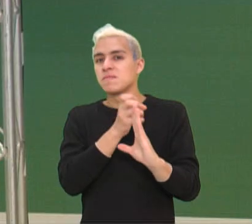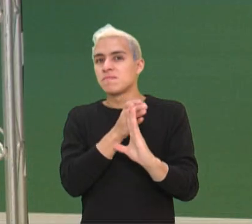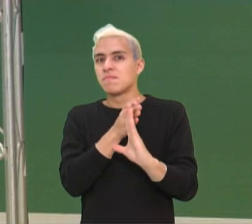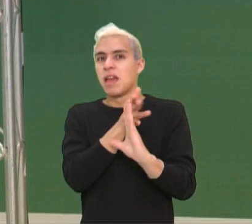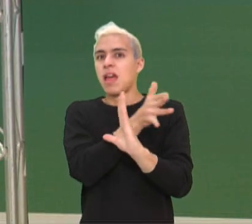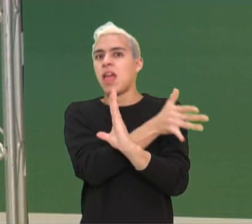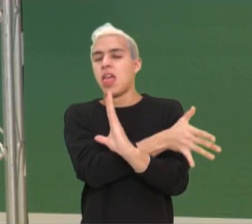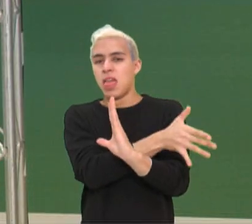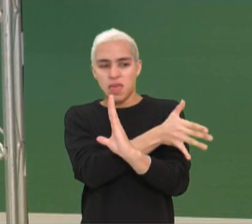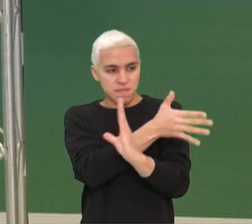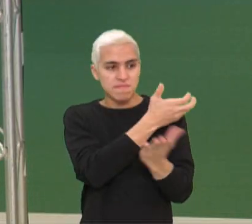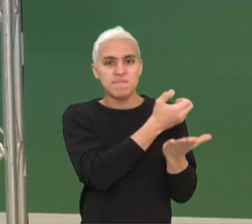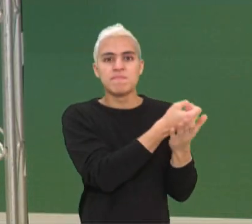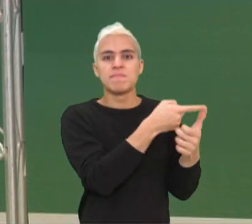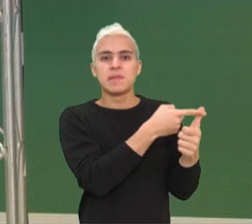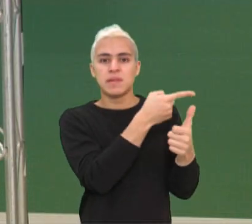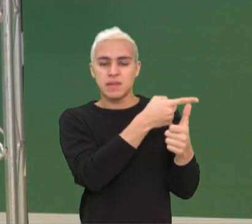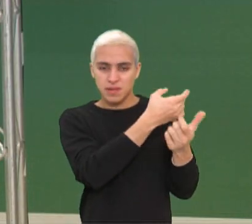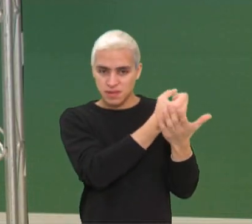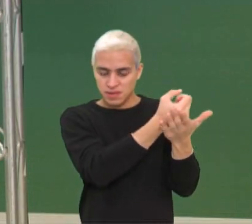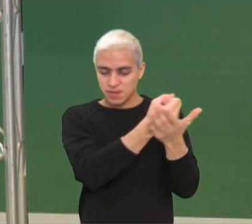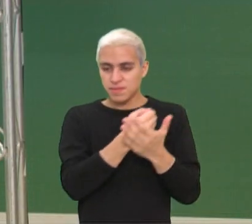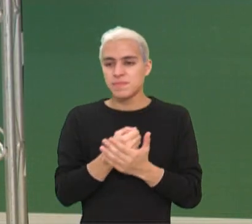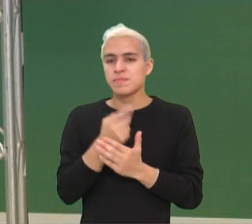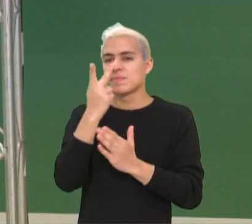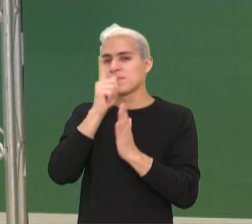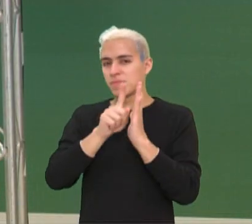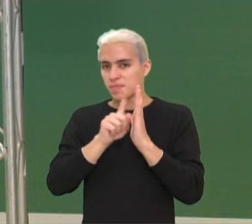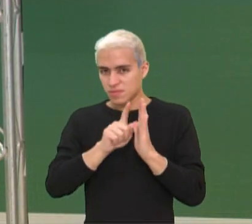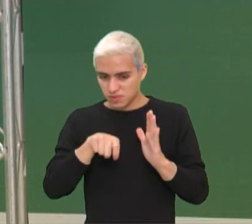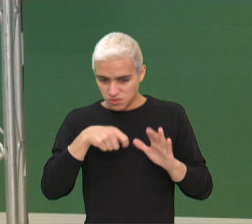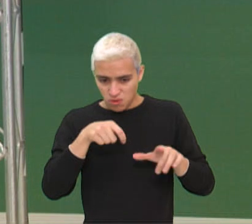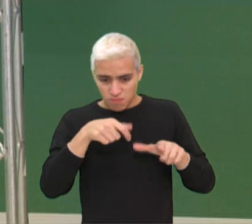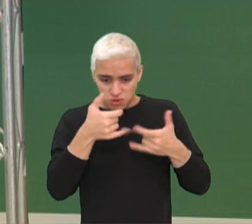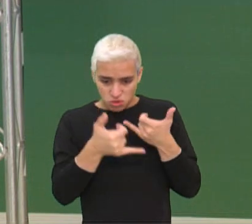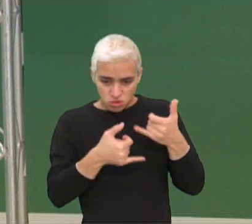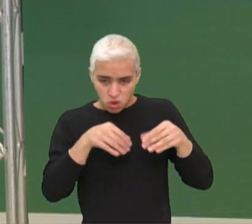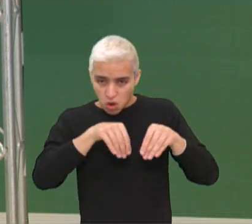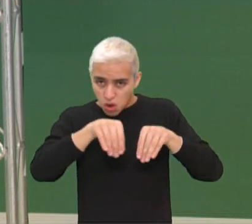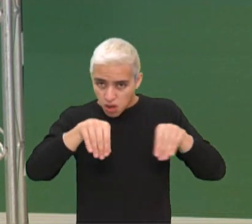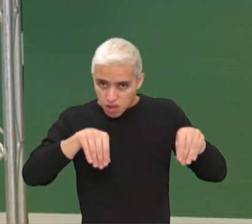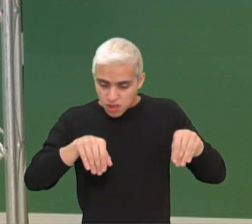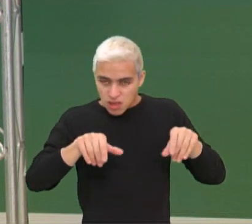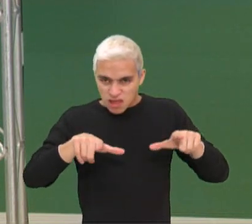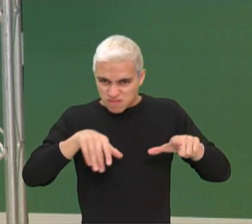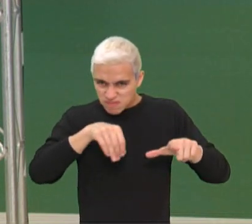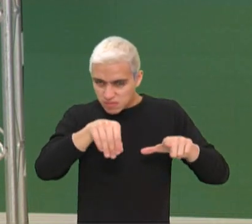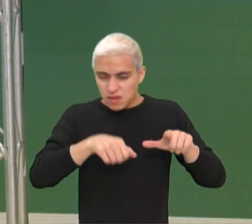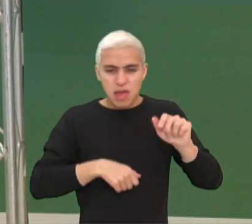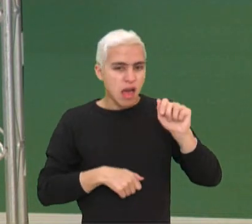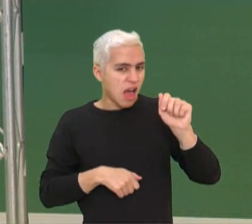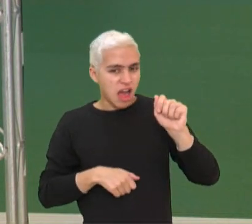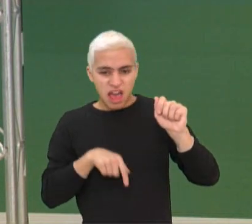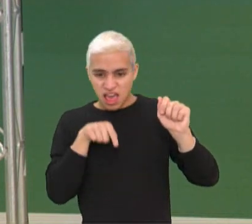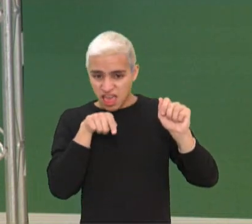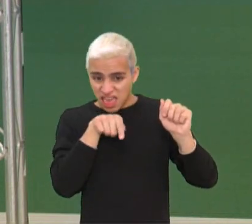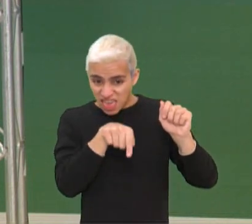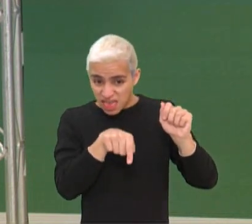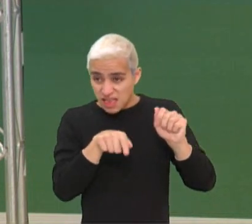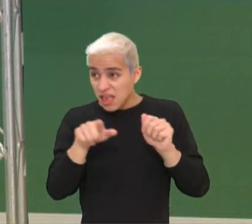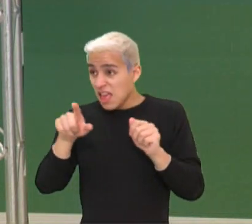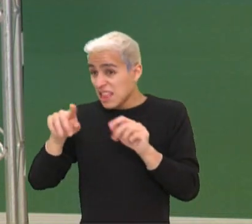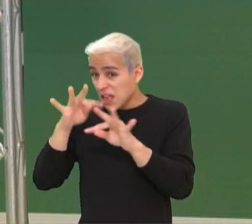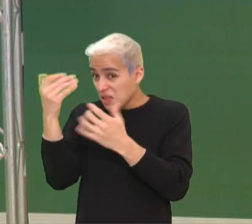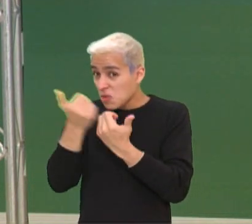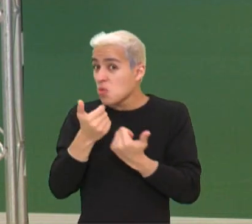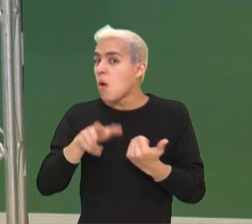antigo, né? Segundo quiz. Sobre os jogos de tabuleiro, é correto afirmar que A. Nunca perderam espaço para os jogos eletrônicos?